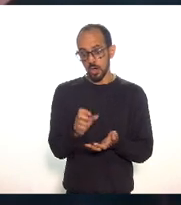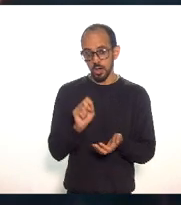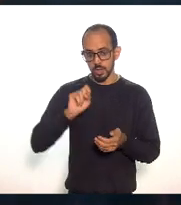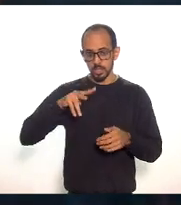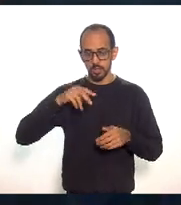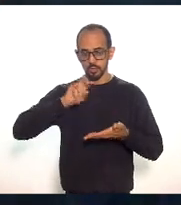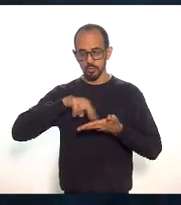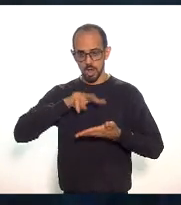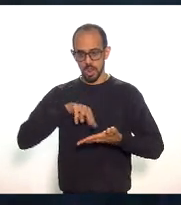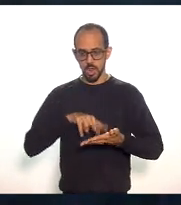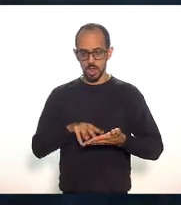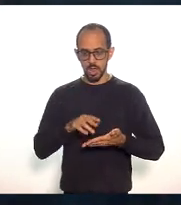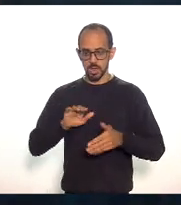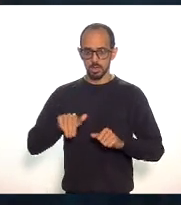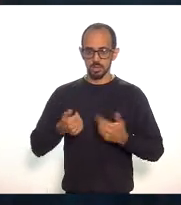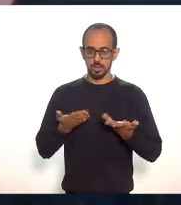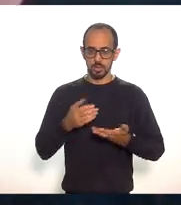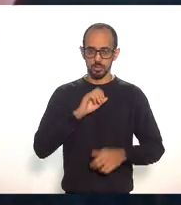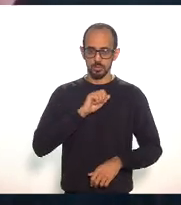André?